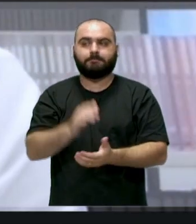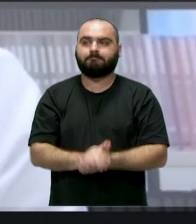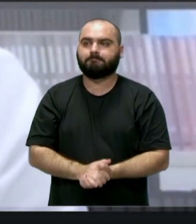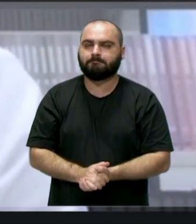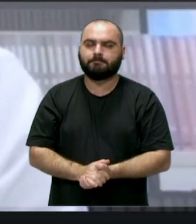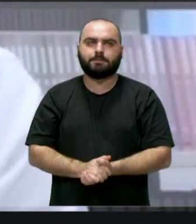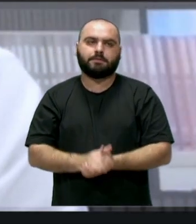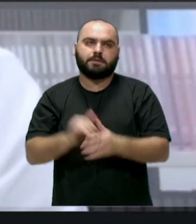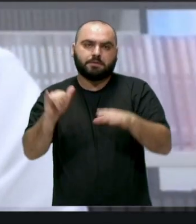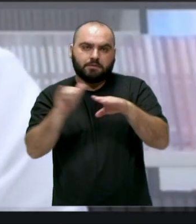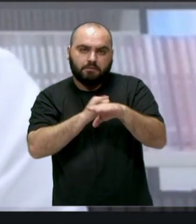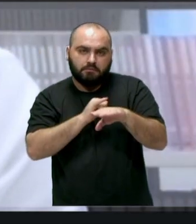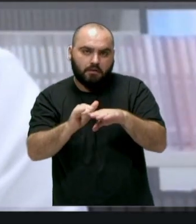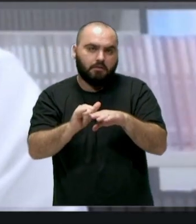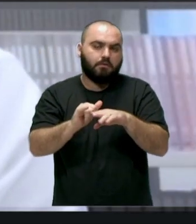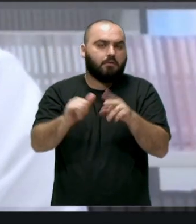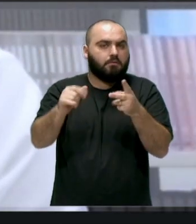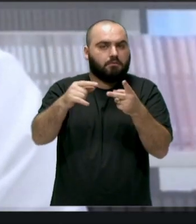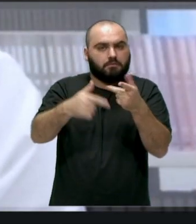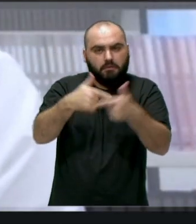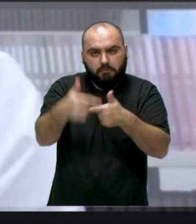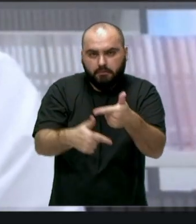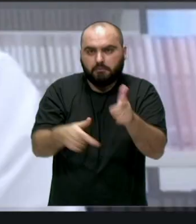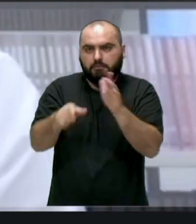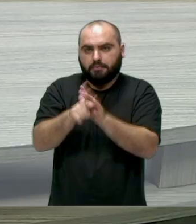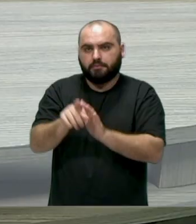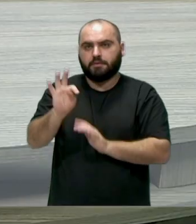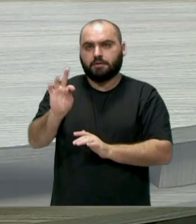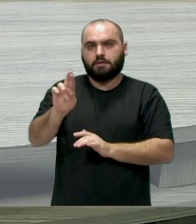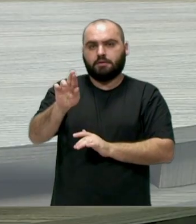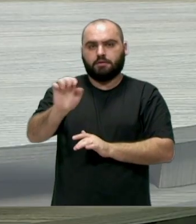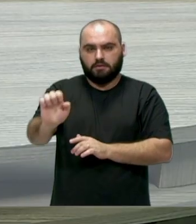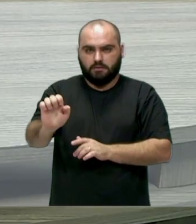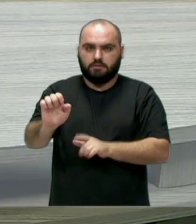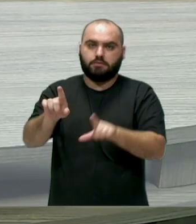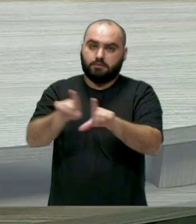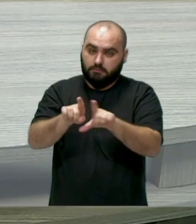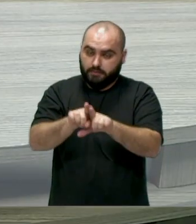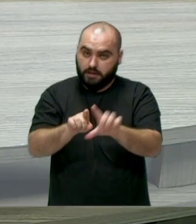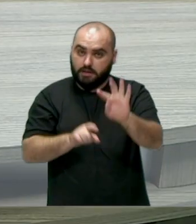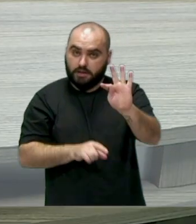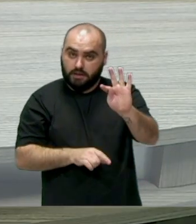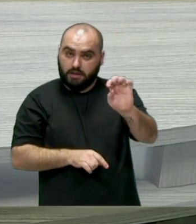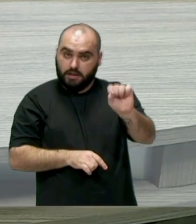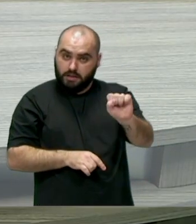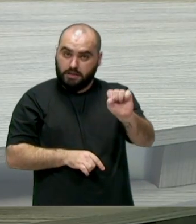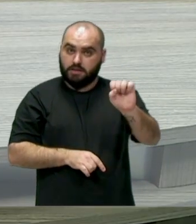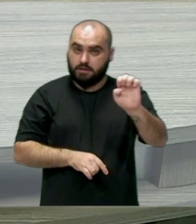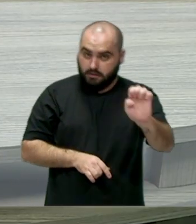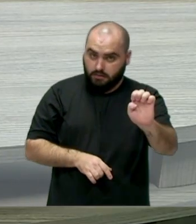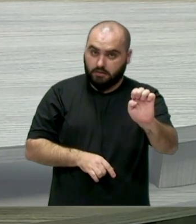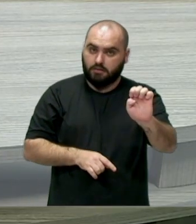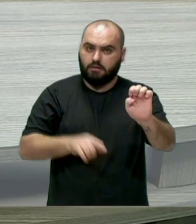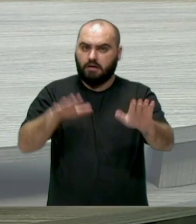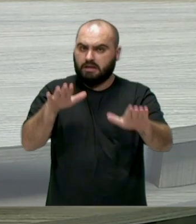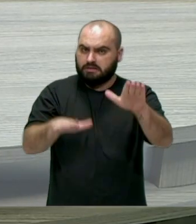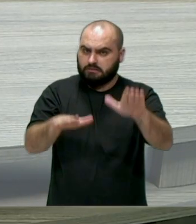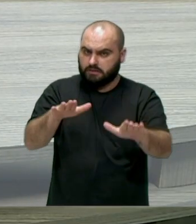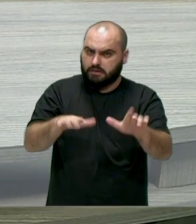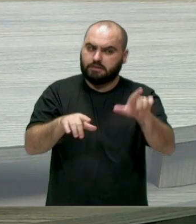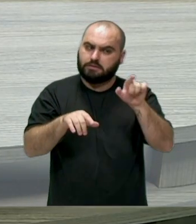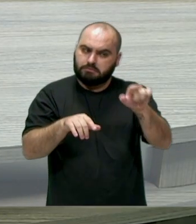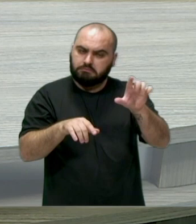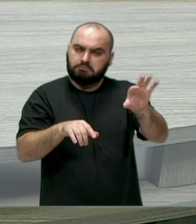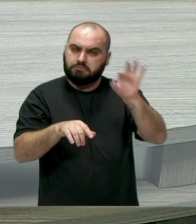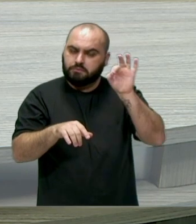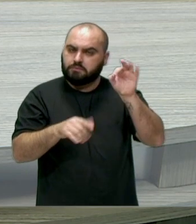medidas que o Tribunal Regional Eleitoral e o TSE também, né, de vez em quando em campo.